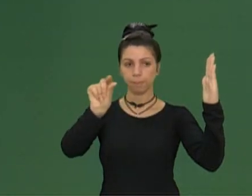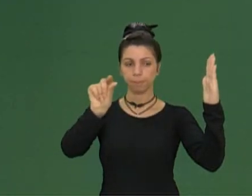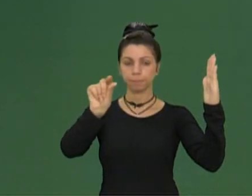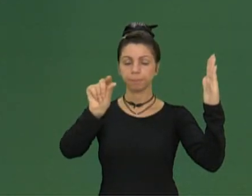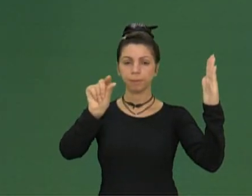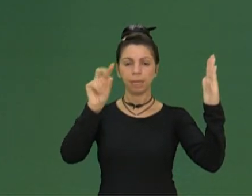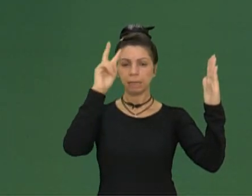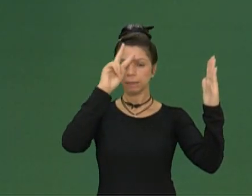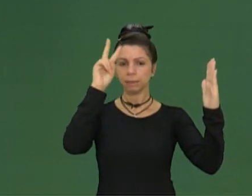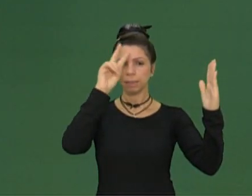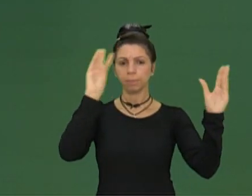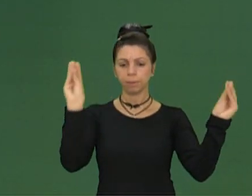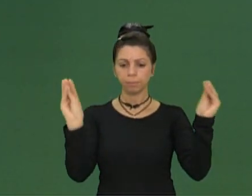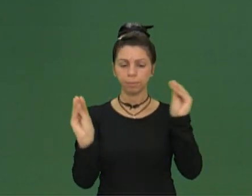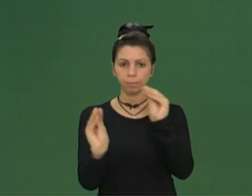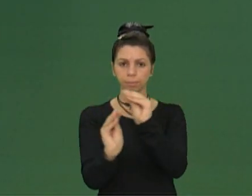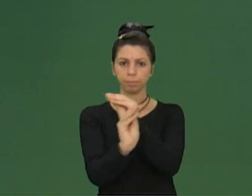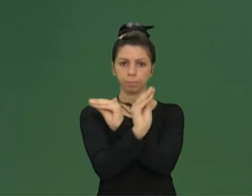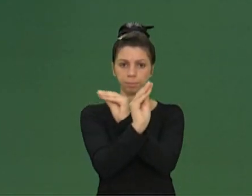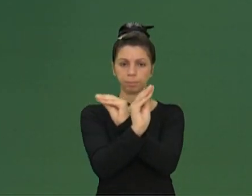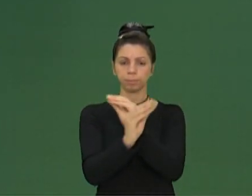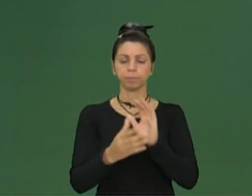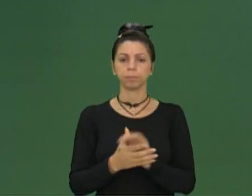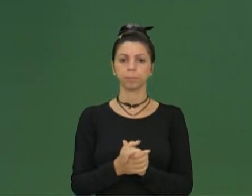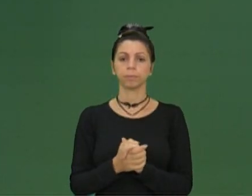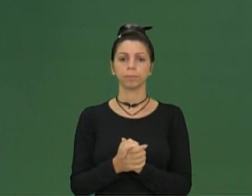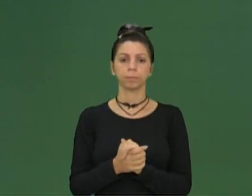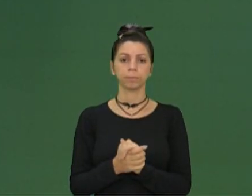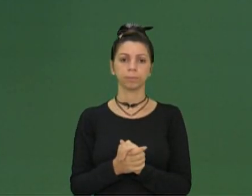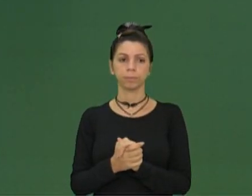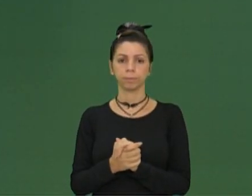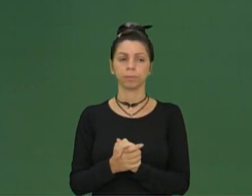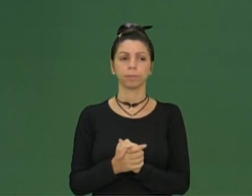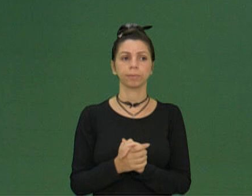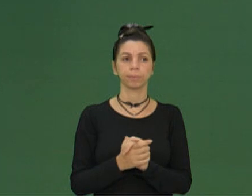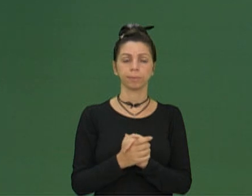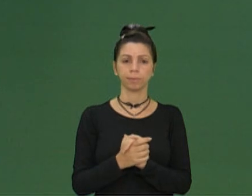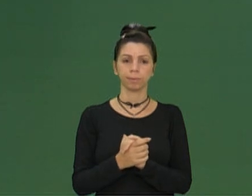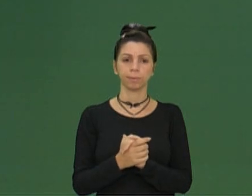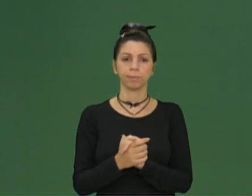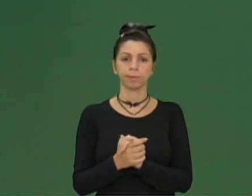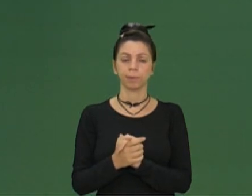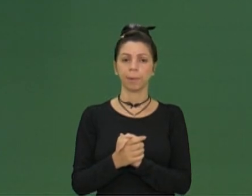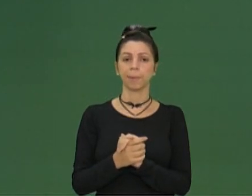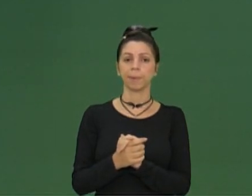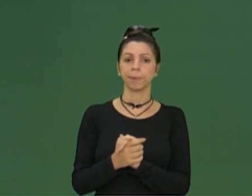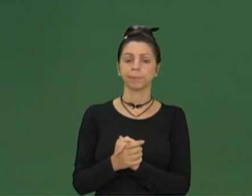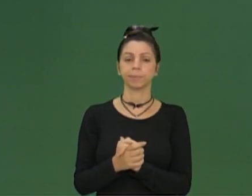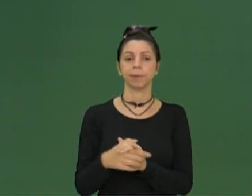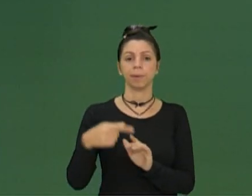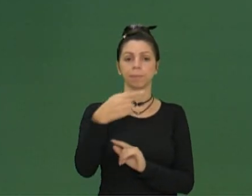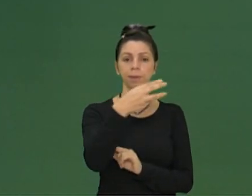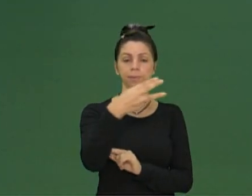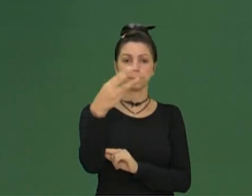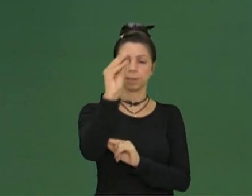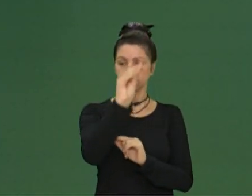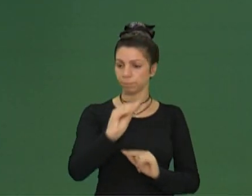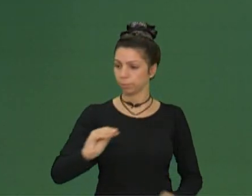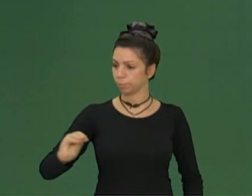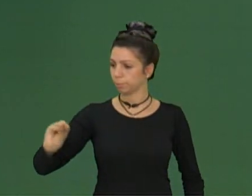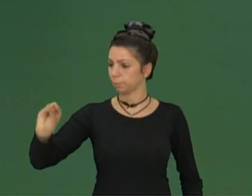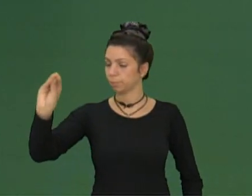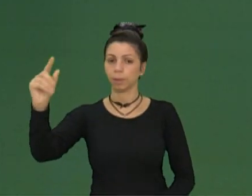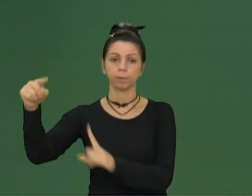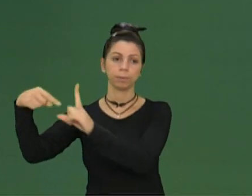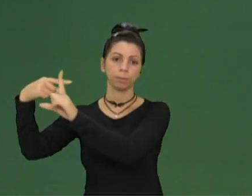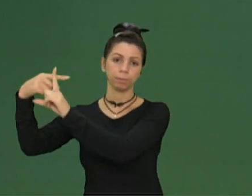do módulo, ou a equação modular? Então, a gente faz a mesma coisa aqui. Esse menos 3 passa para o segundo membro somando. Então, eu tenho aqui x